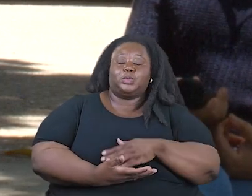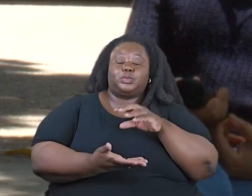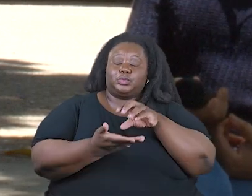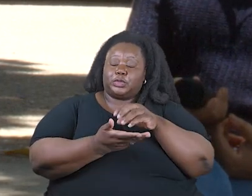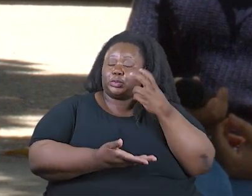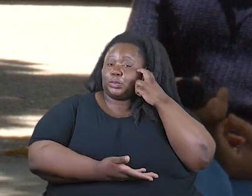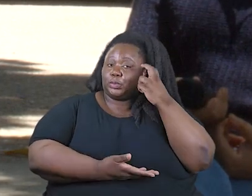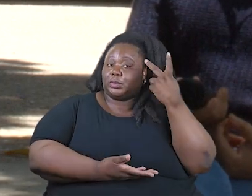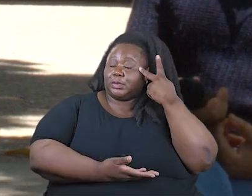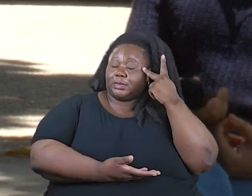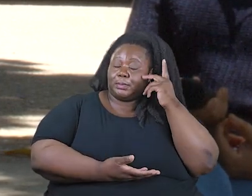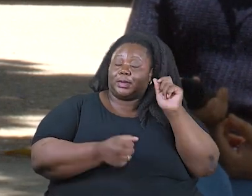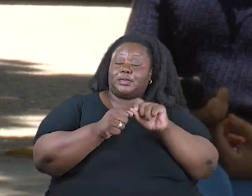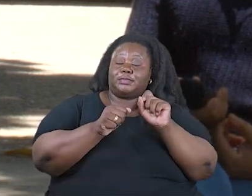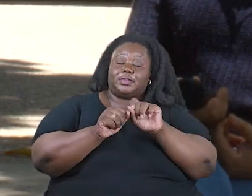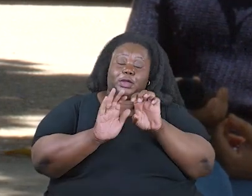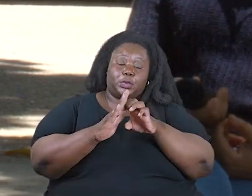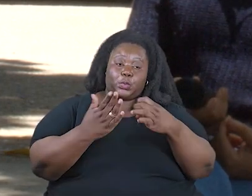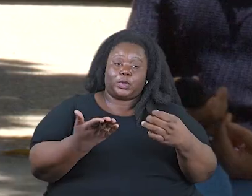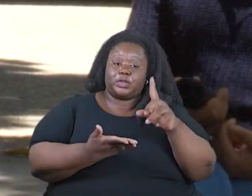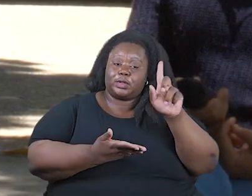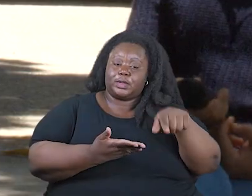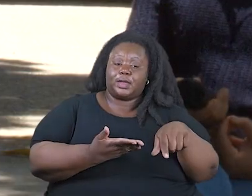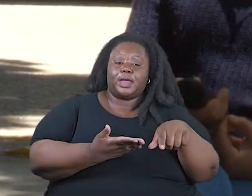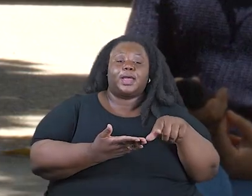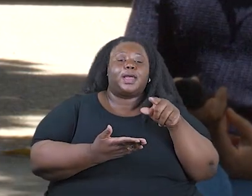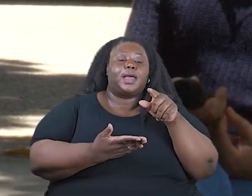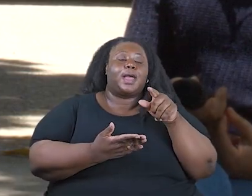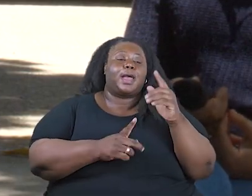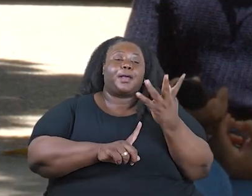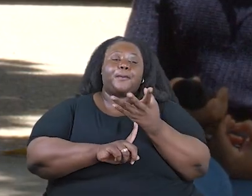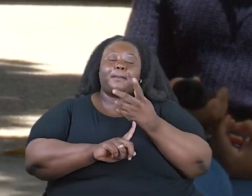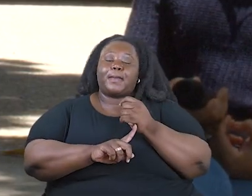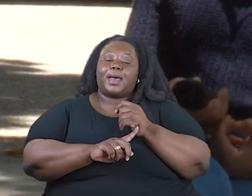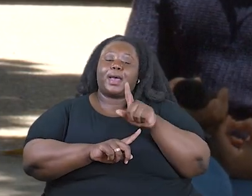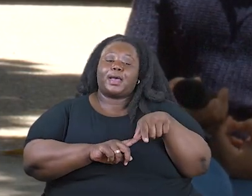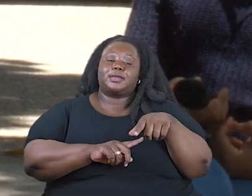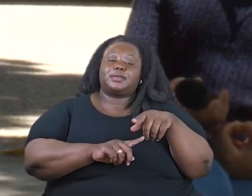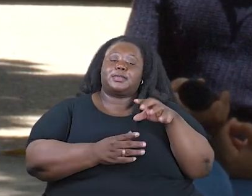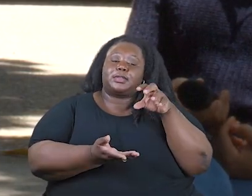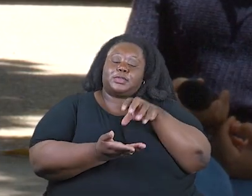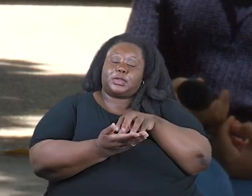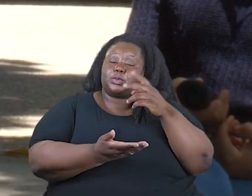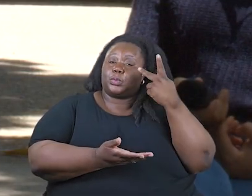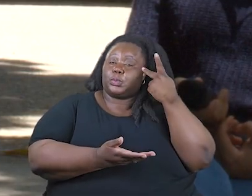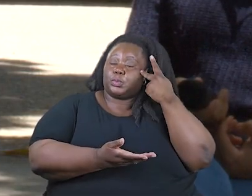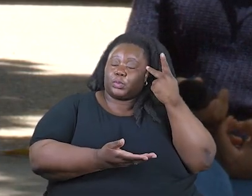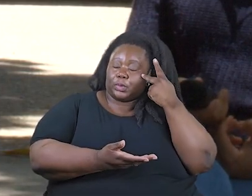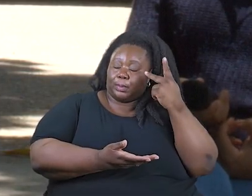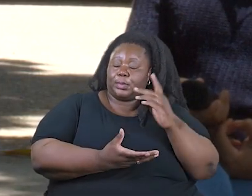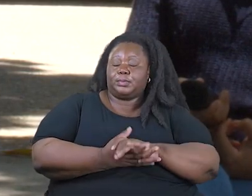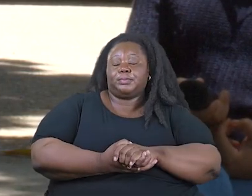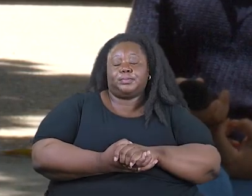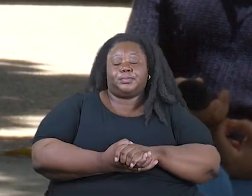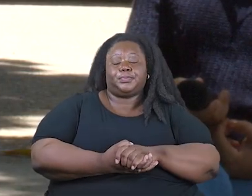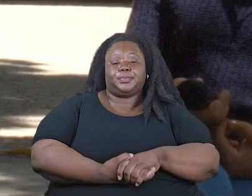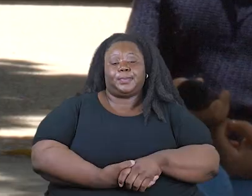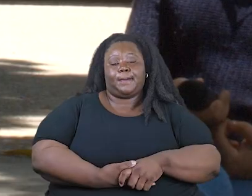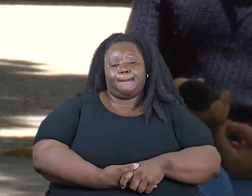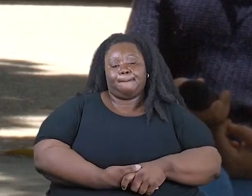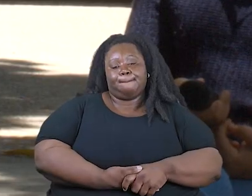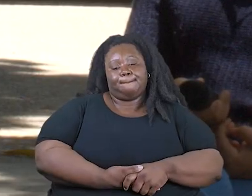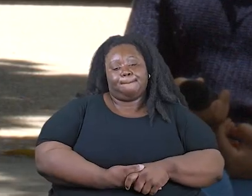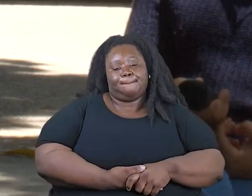São Paulo, eles fizeram um edital que era uma residência artística na folhetaria do Centro Cultural São Paulo. Então, eles têm